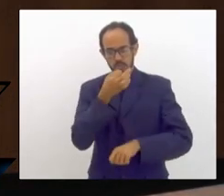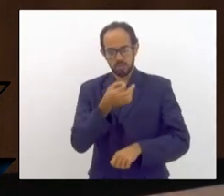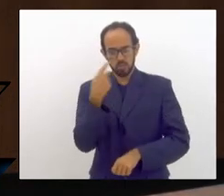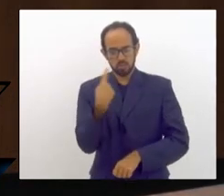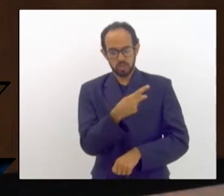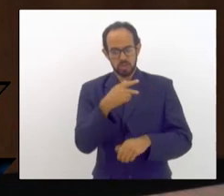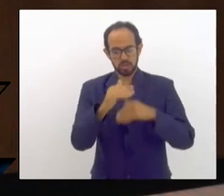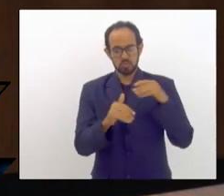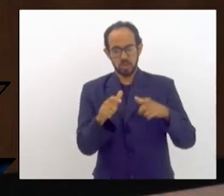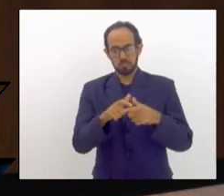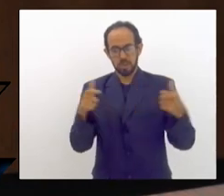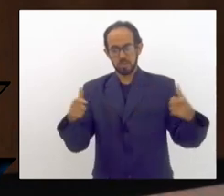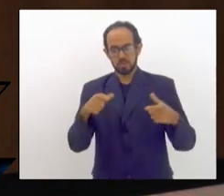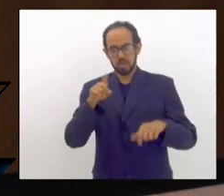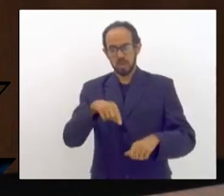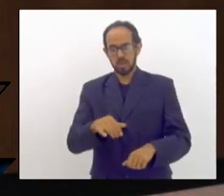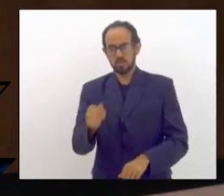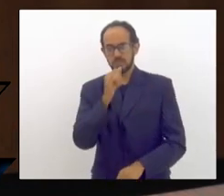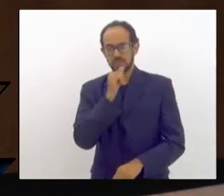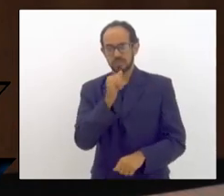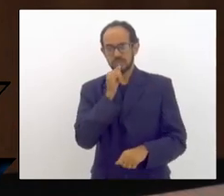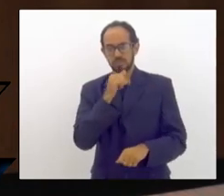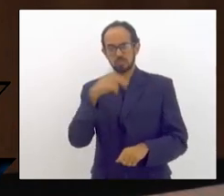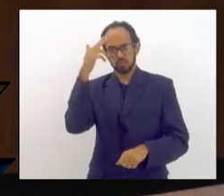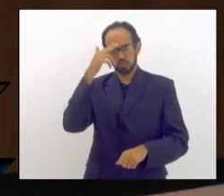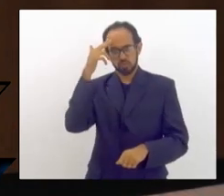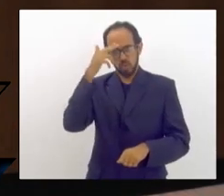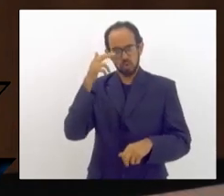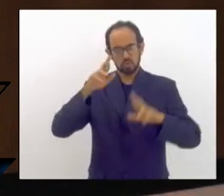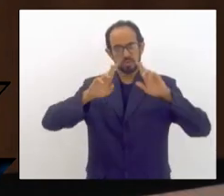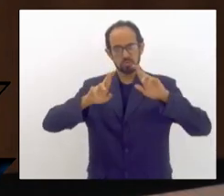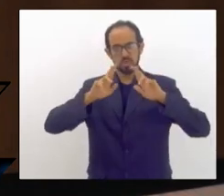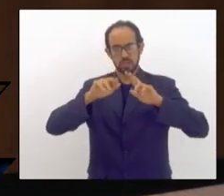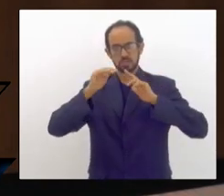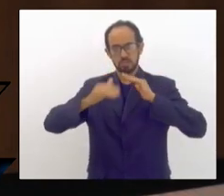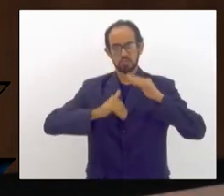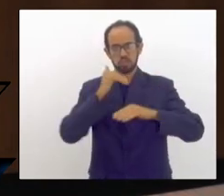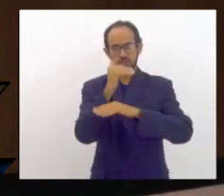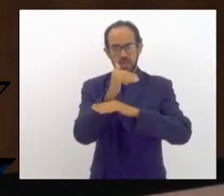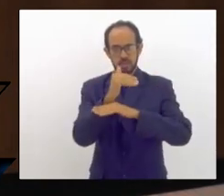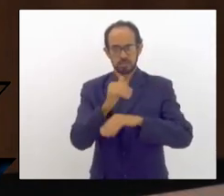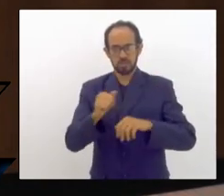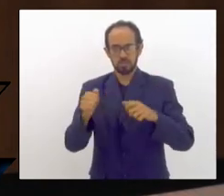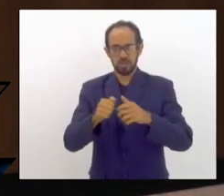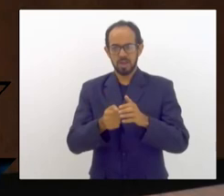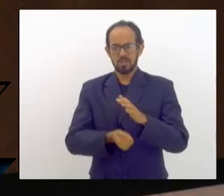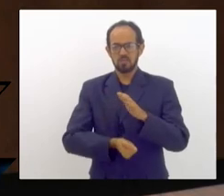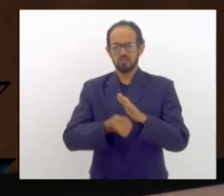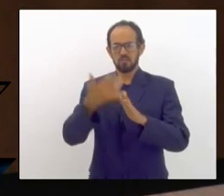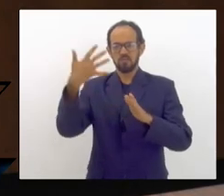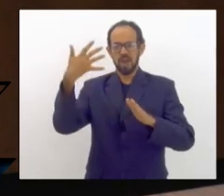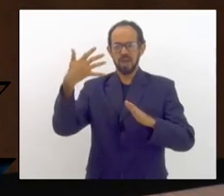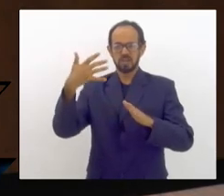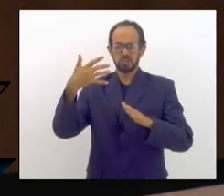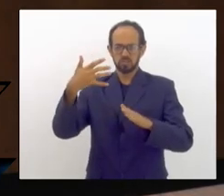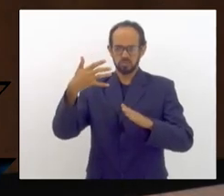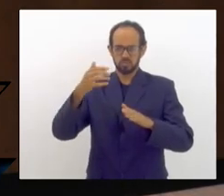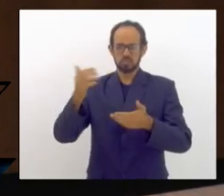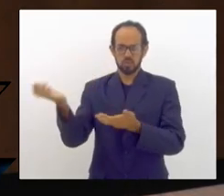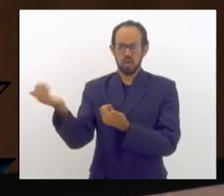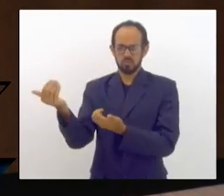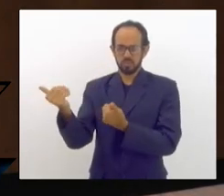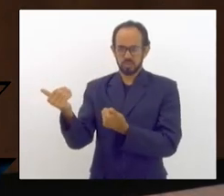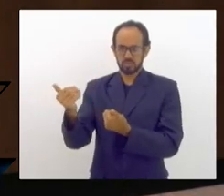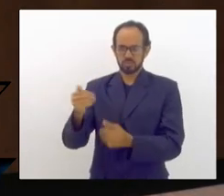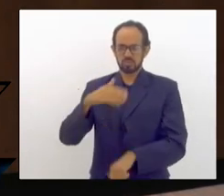maioria, com um grande exemplo de sonho, de esperança, de superação para milhões de jovens pobres do Brasil. Não são para pouca gente, não.